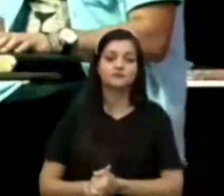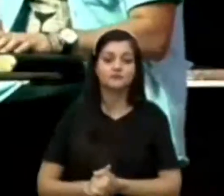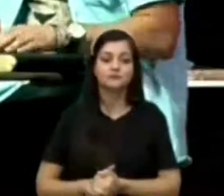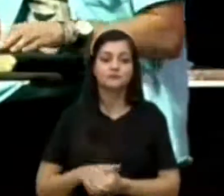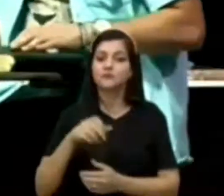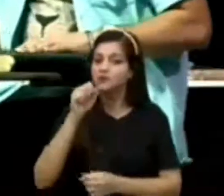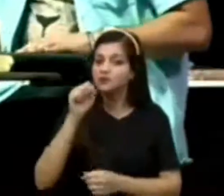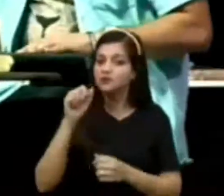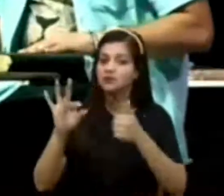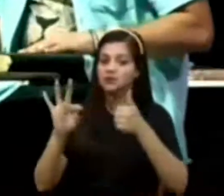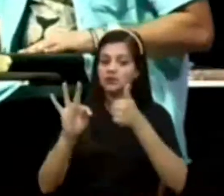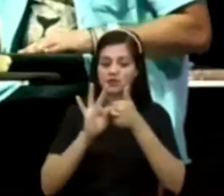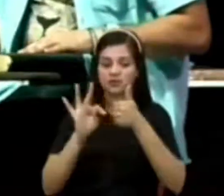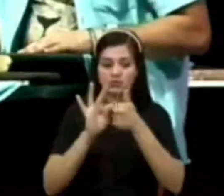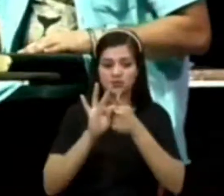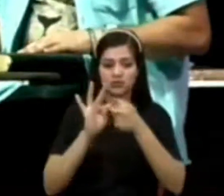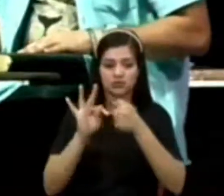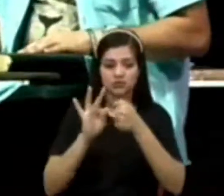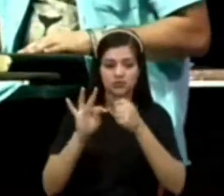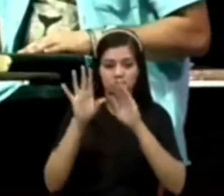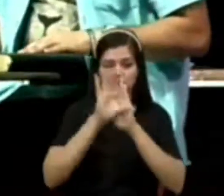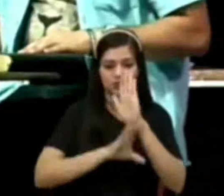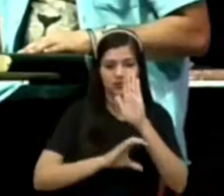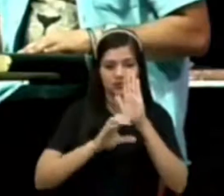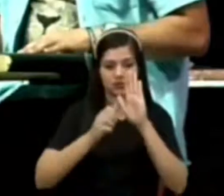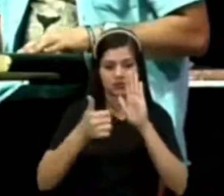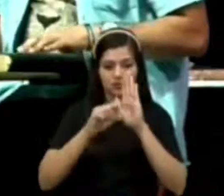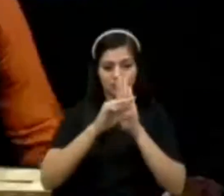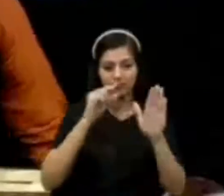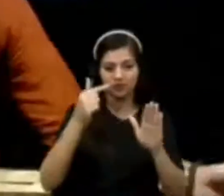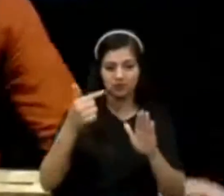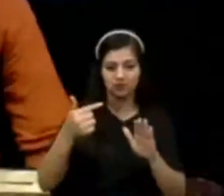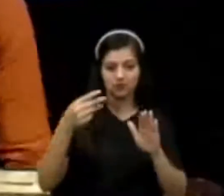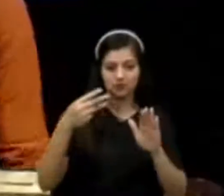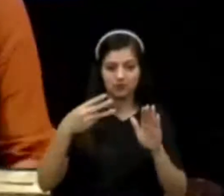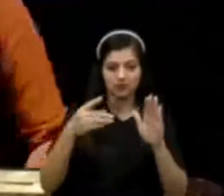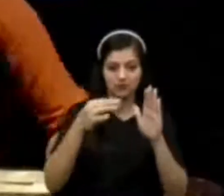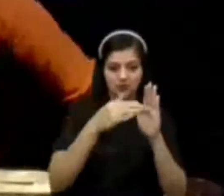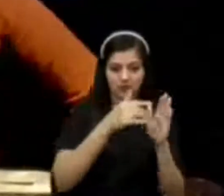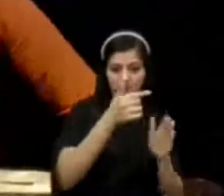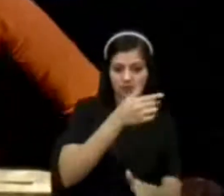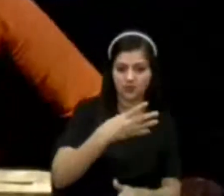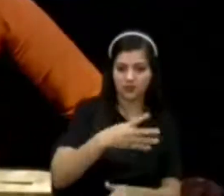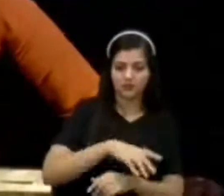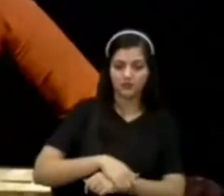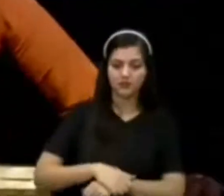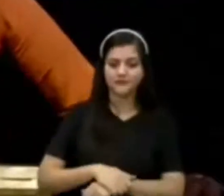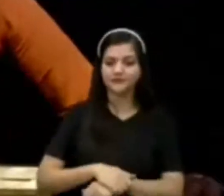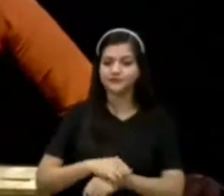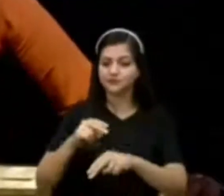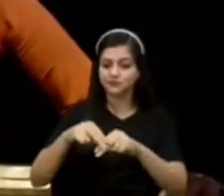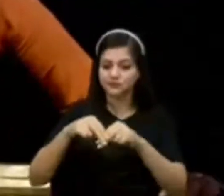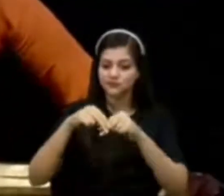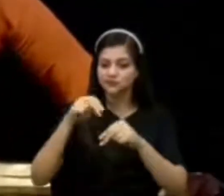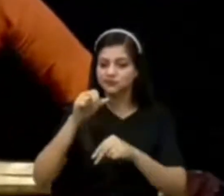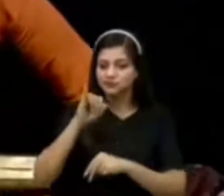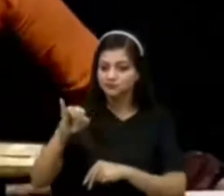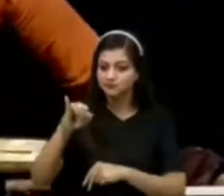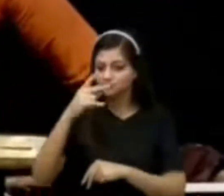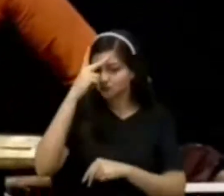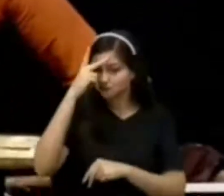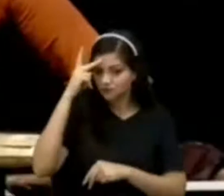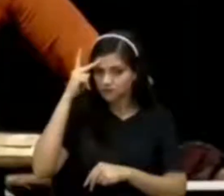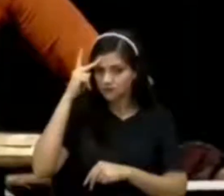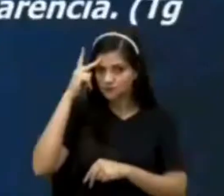lá em Tiago 1, 23 a 24, eu peguei aqui na versão viva, mas você pode acompanhar pela sua Bíblia. Pois, se uma pessoa apenas ouvir e